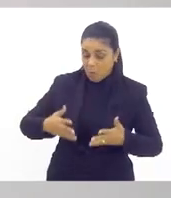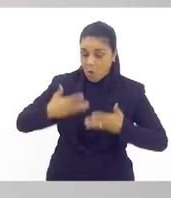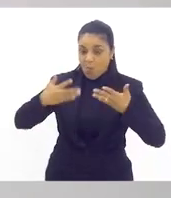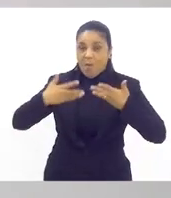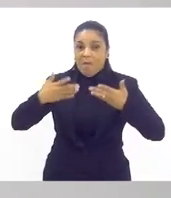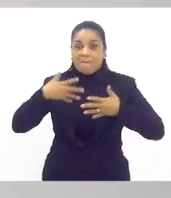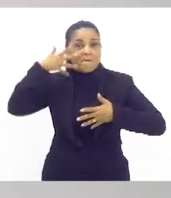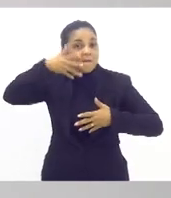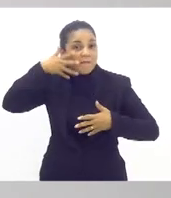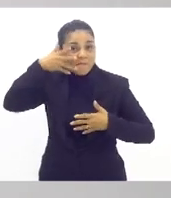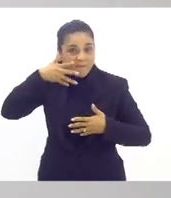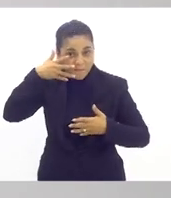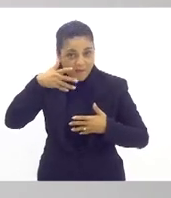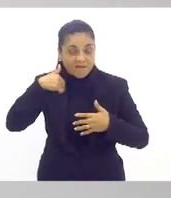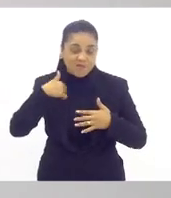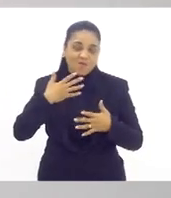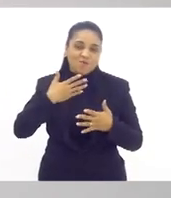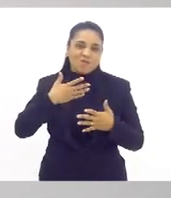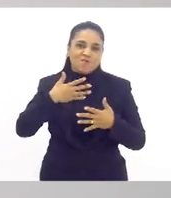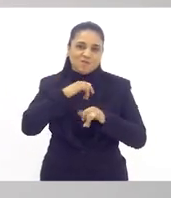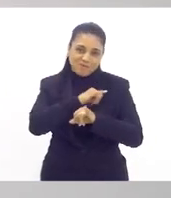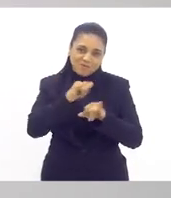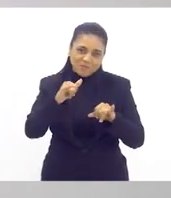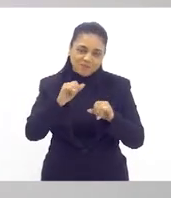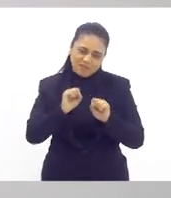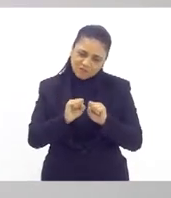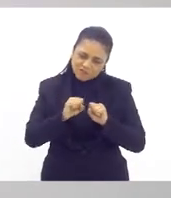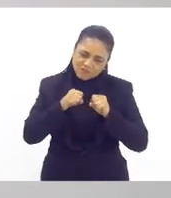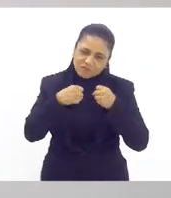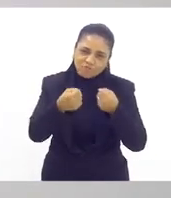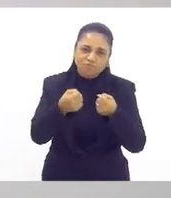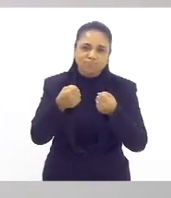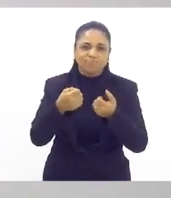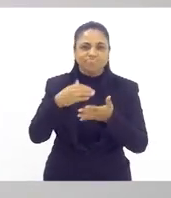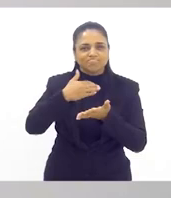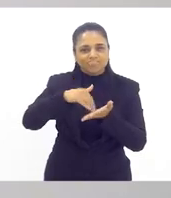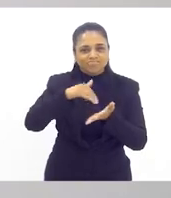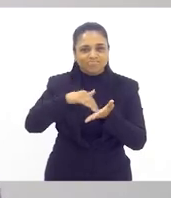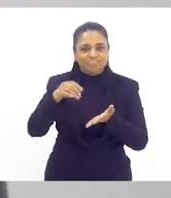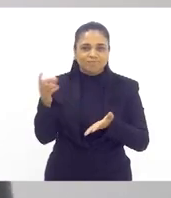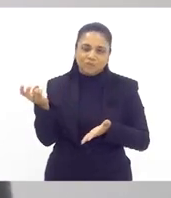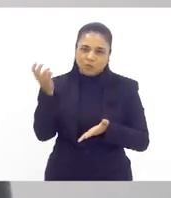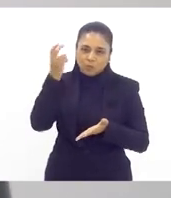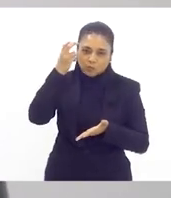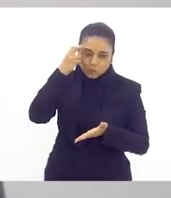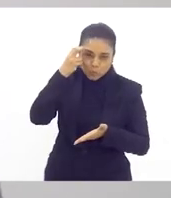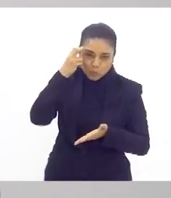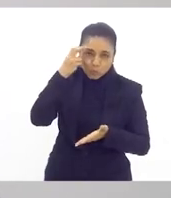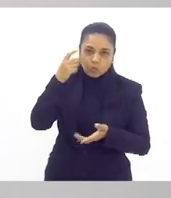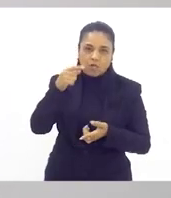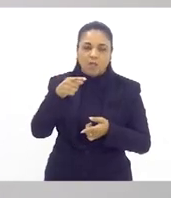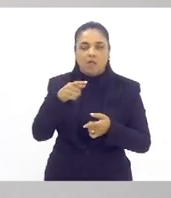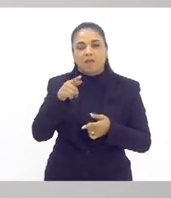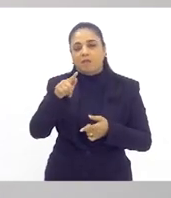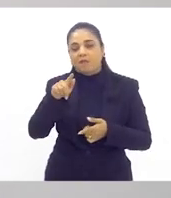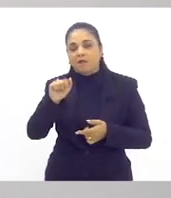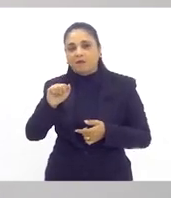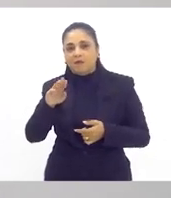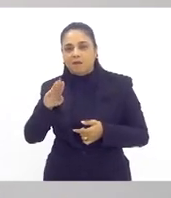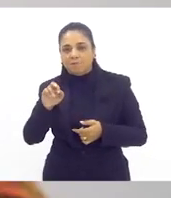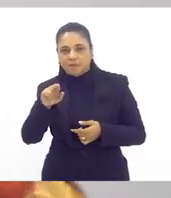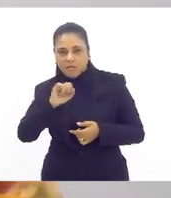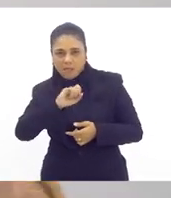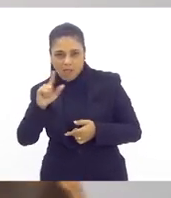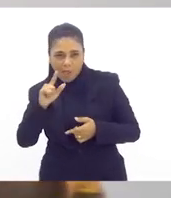mas dito isso eu gostaria de dizer assim do esforço da Secretaria de Cultura daquilo que a gente vem fazendo E aí Gabriel equipe de comunicação